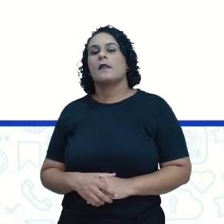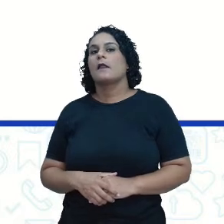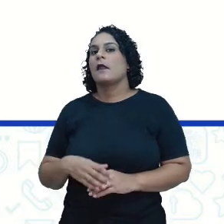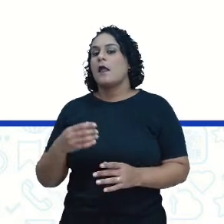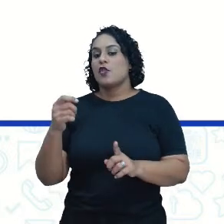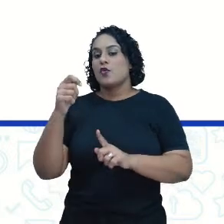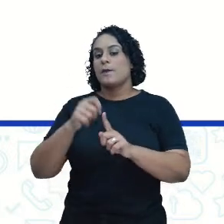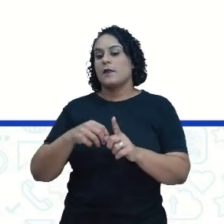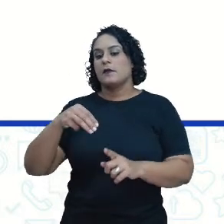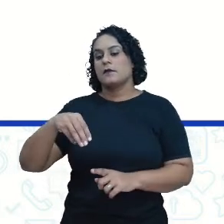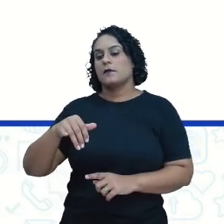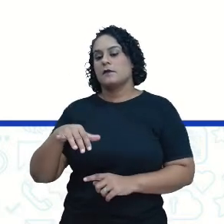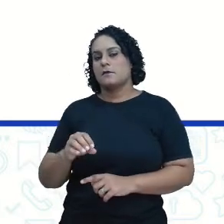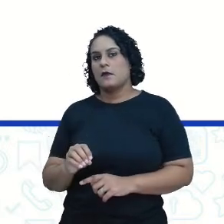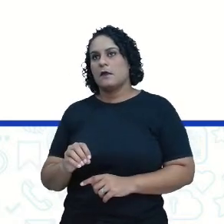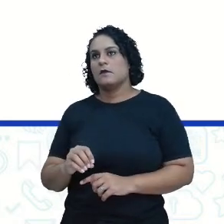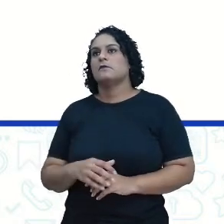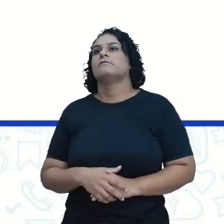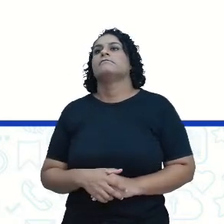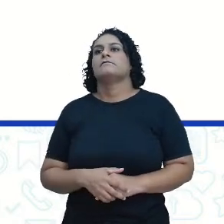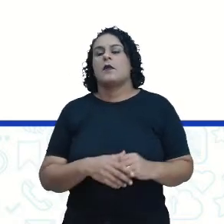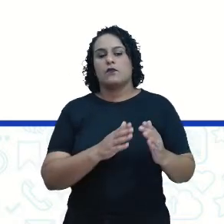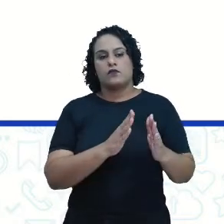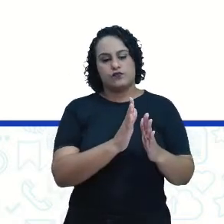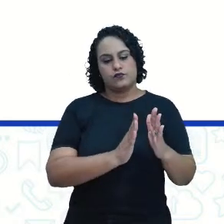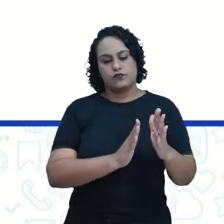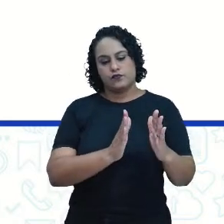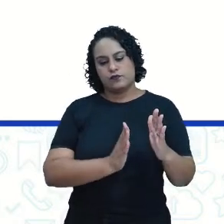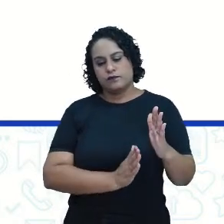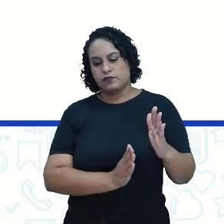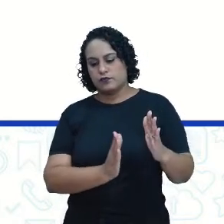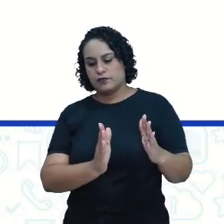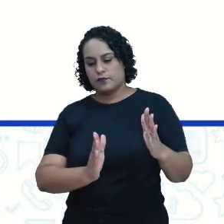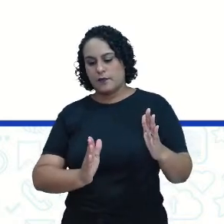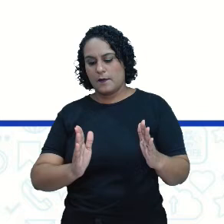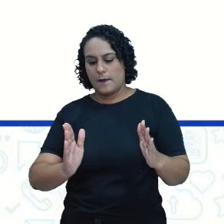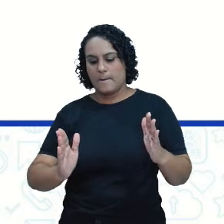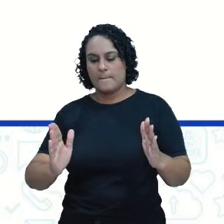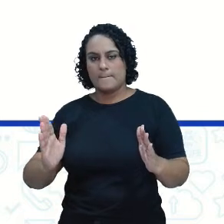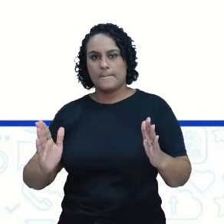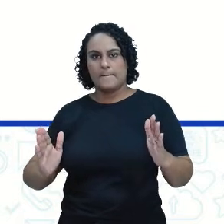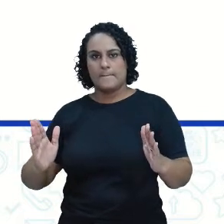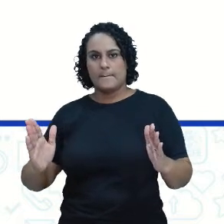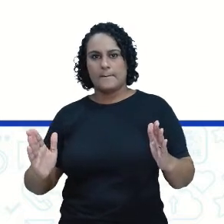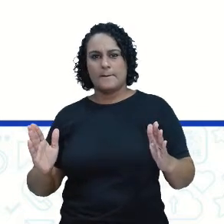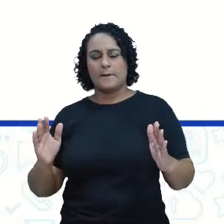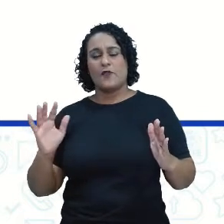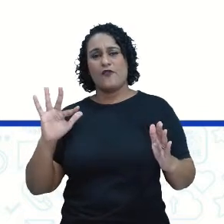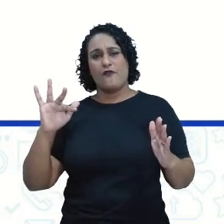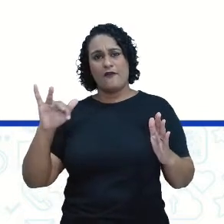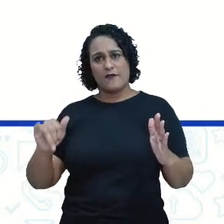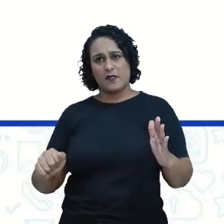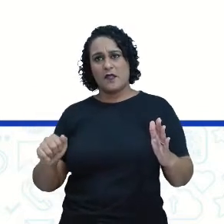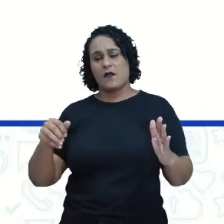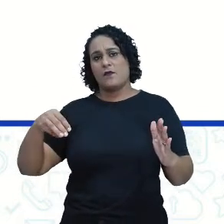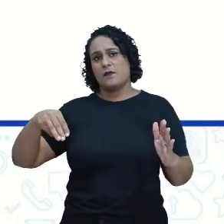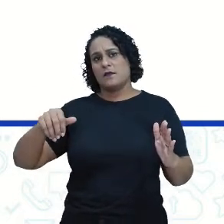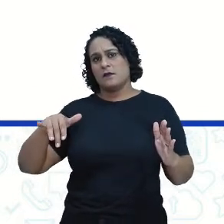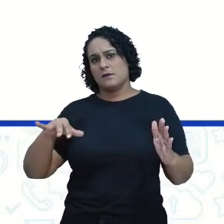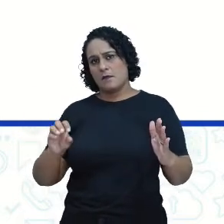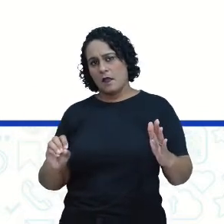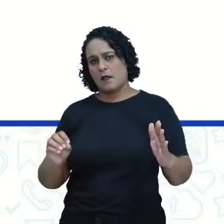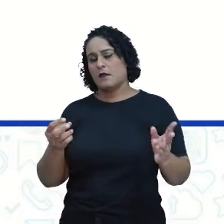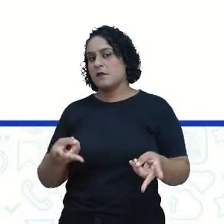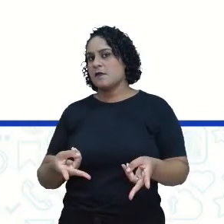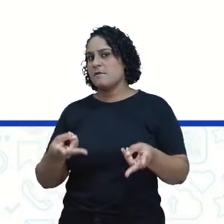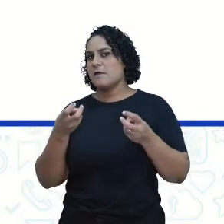ó, aí vai esse tempo todinho, tá? Passa aí fevereiro, março, abril. Lá para maio, a gente já